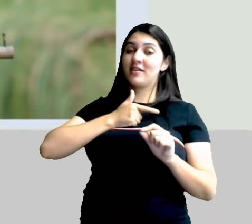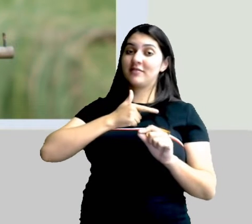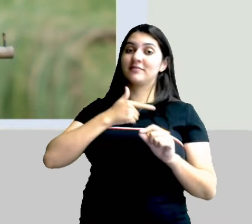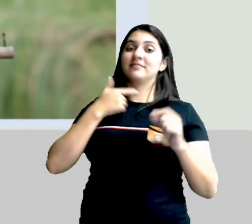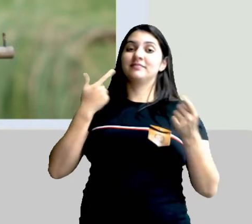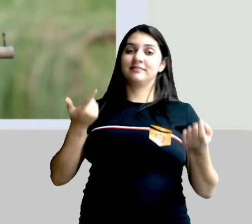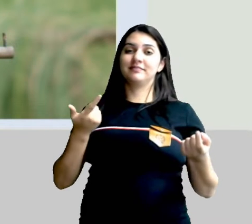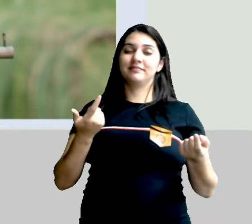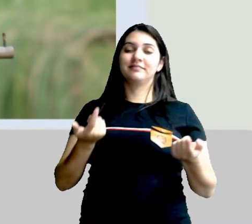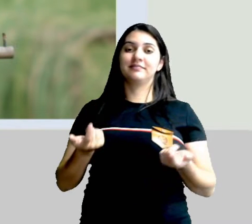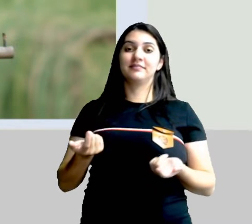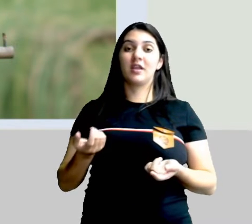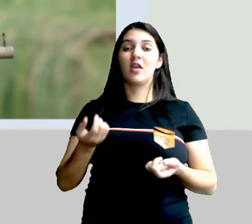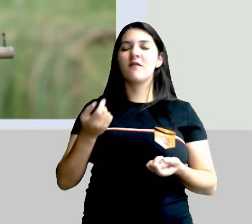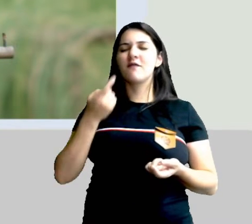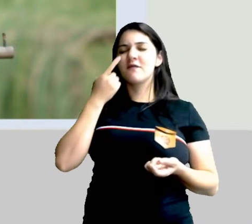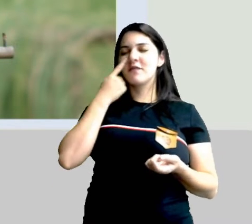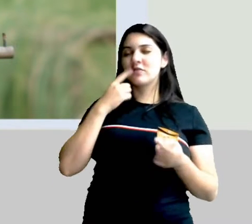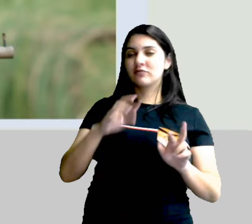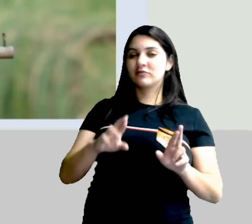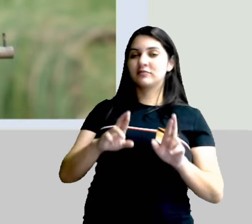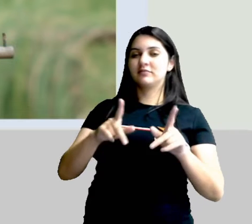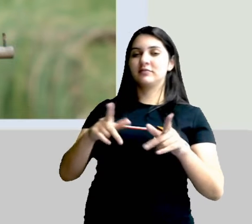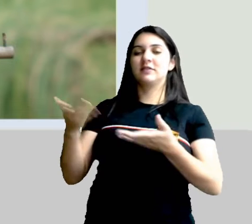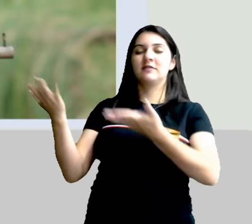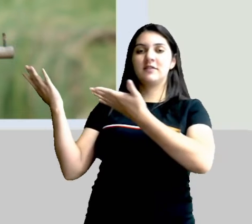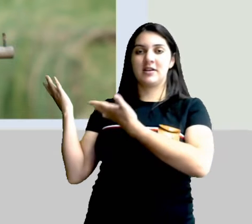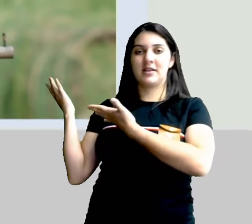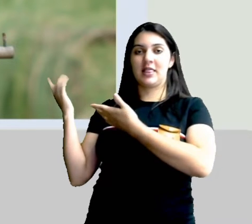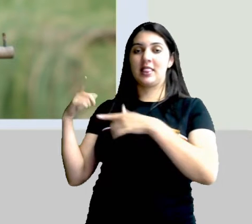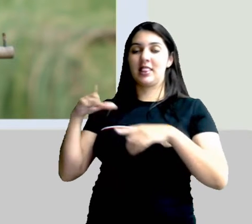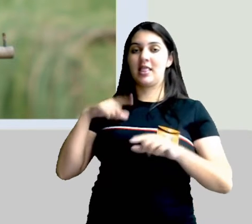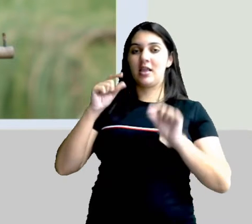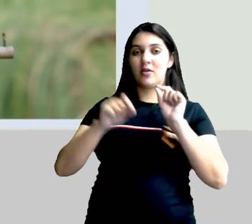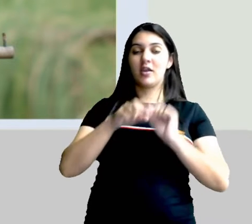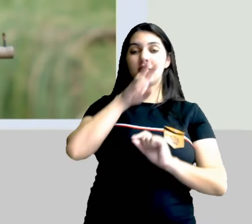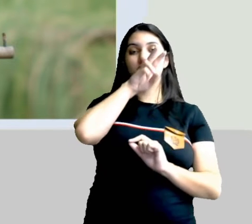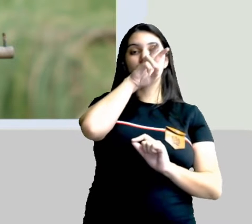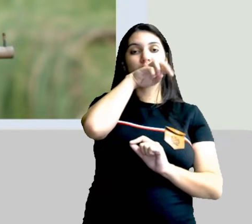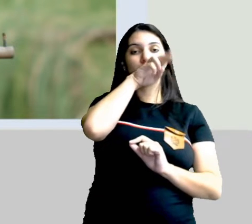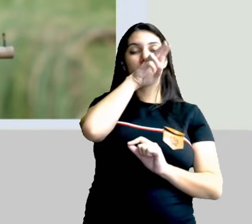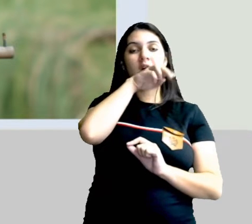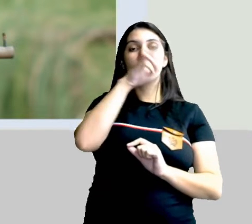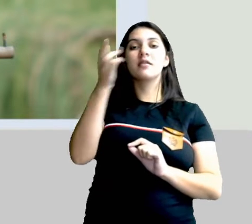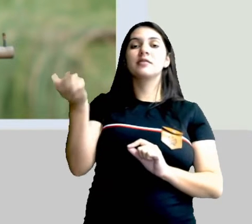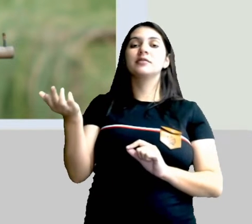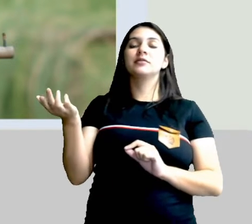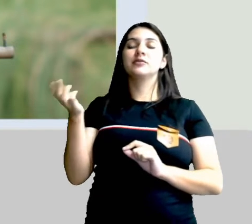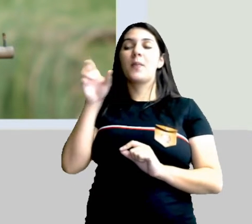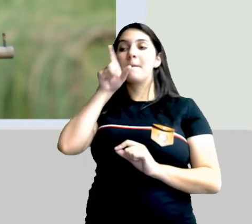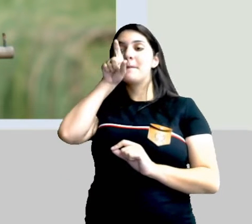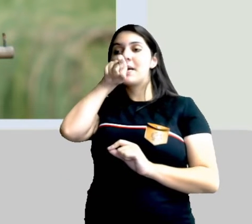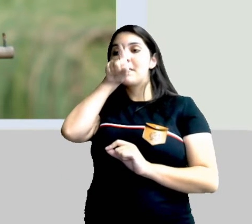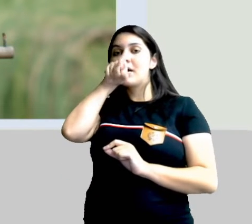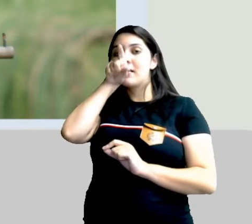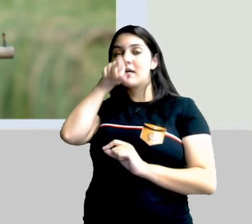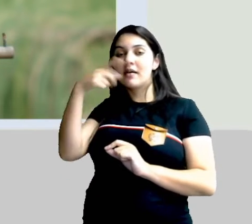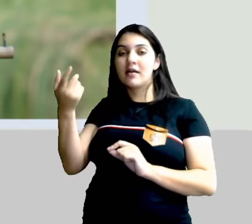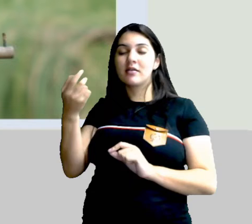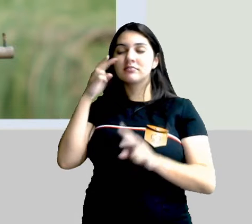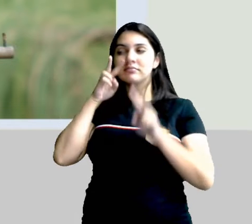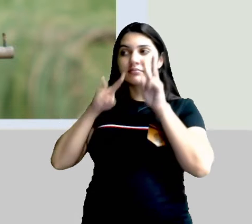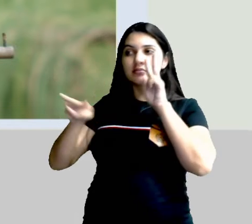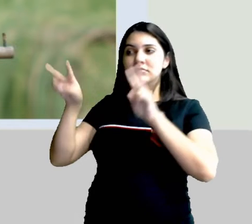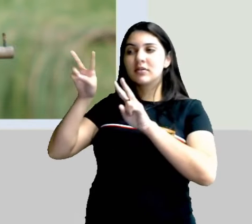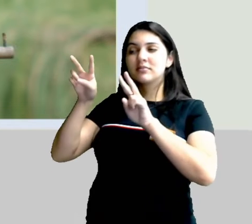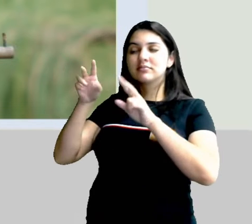só, olha aí a diferença. A gente tem aí um papagaio, um tucano, e a gente observando